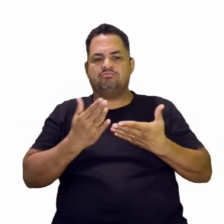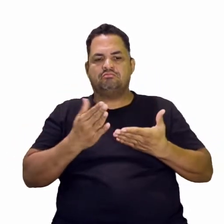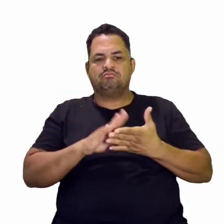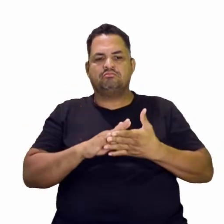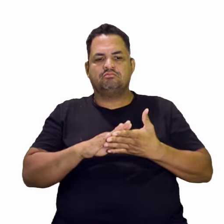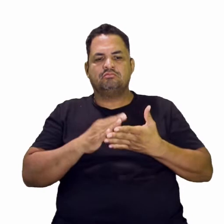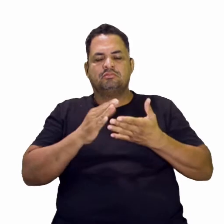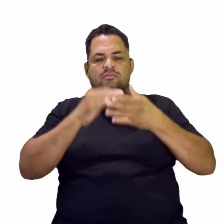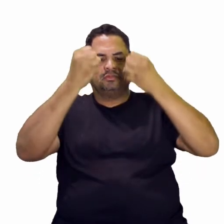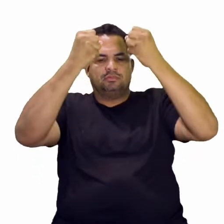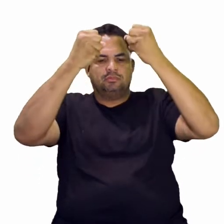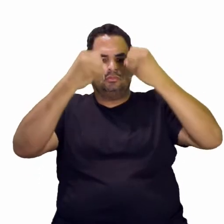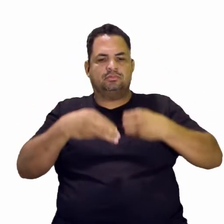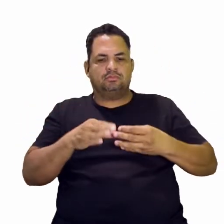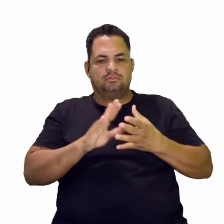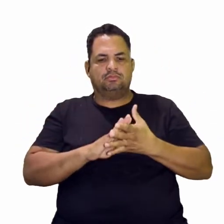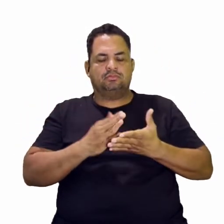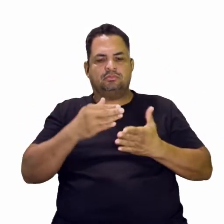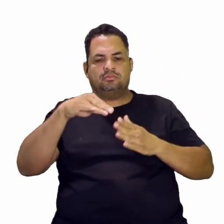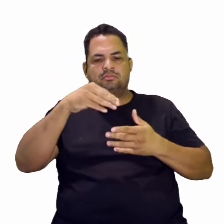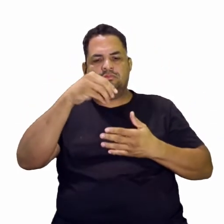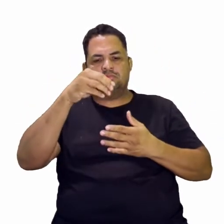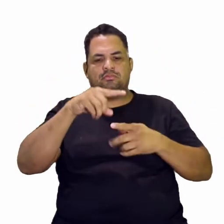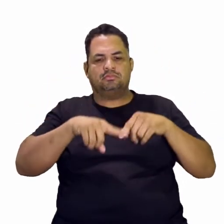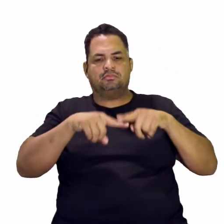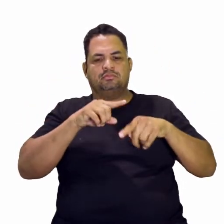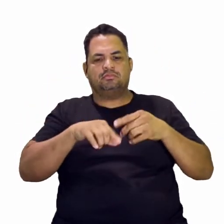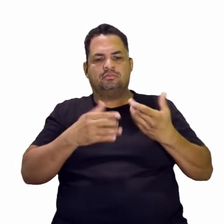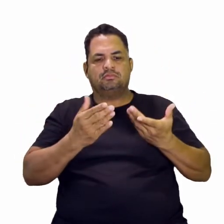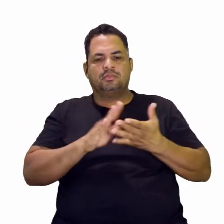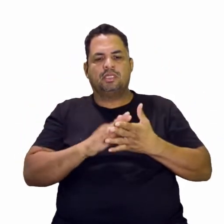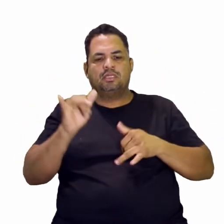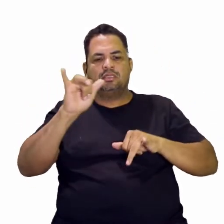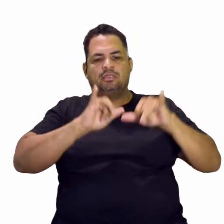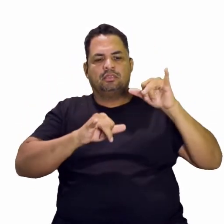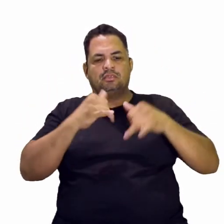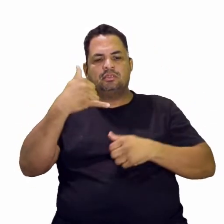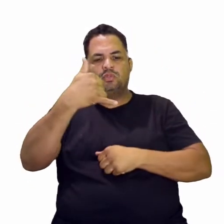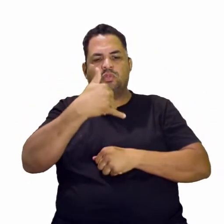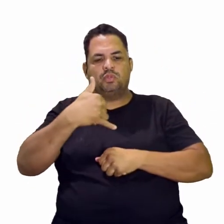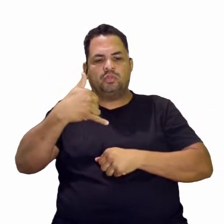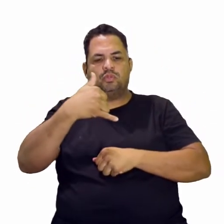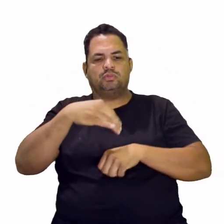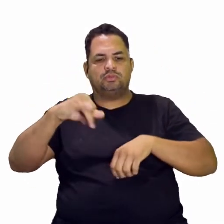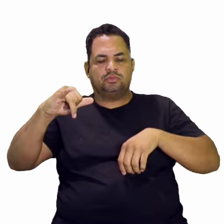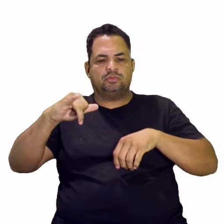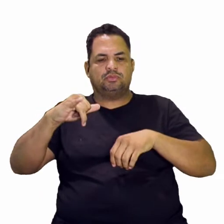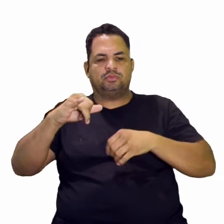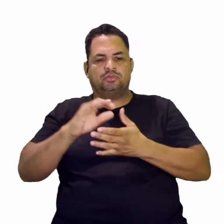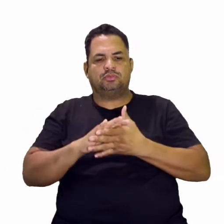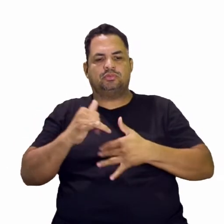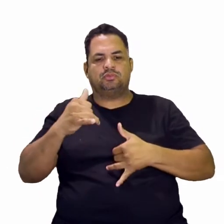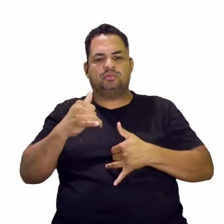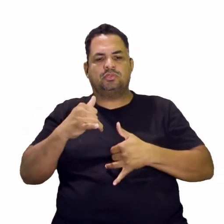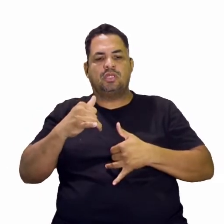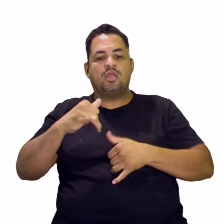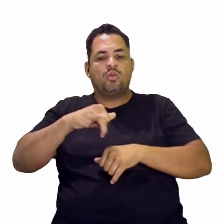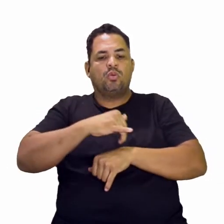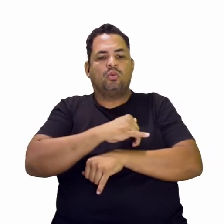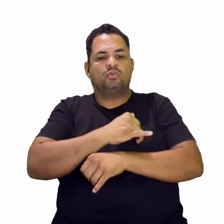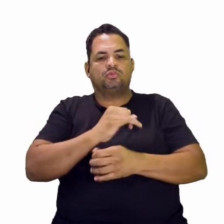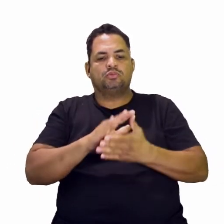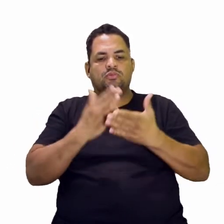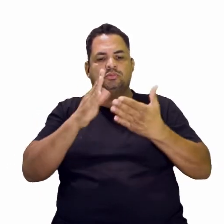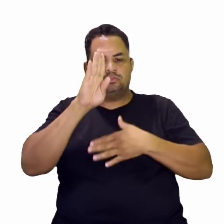uma noção da composição química de óleos e gorduras e alguns dos principais componentes desse grupo, tá bom? Porque se a gente